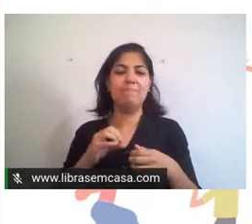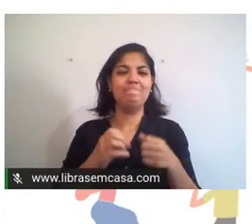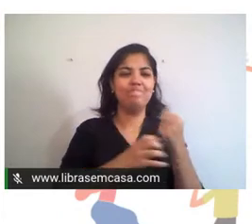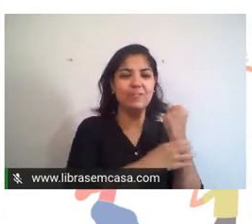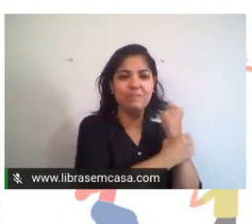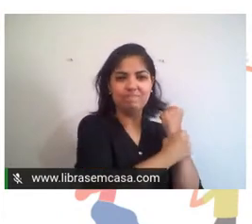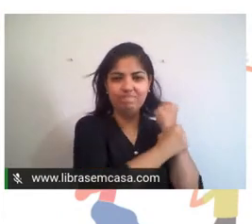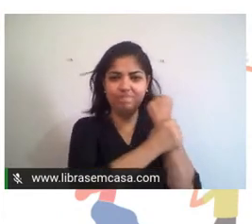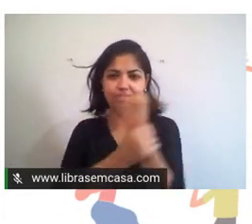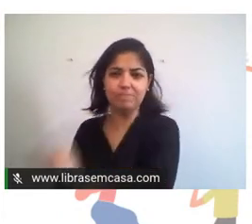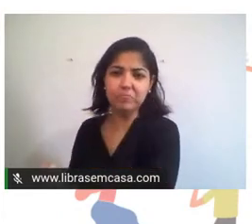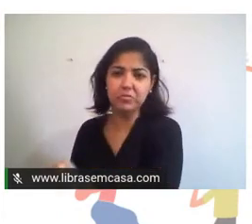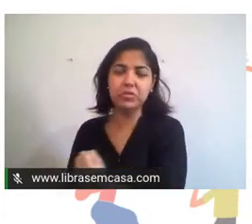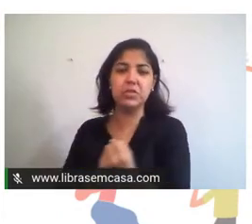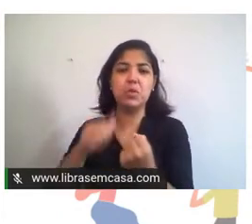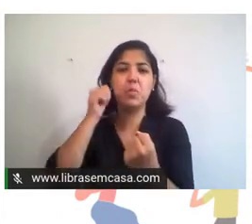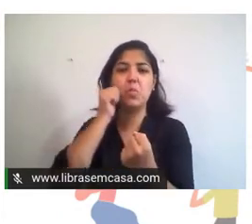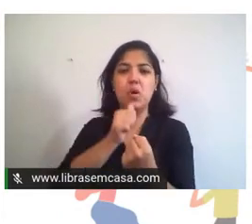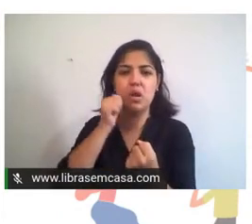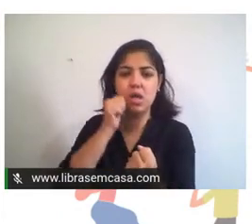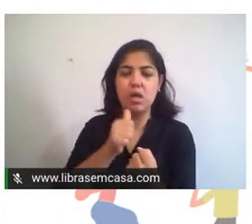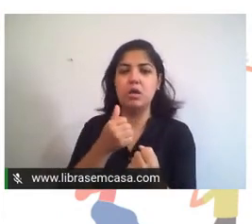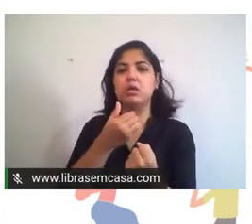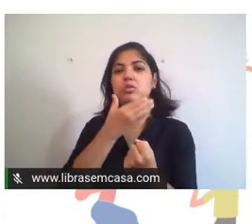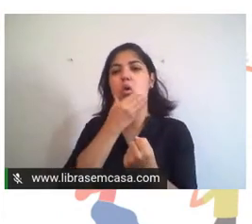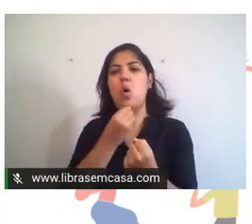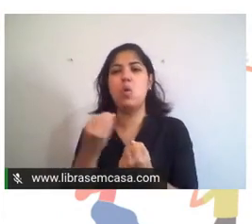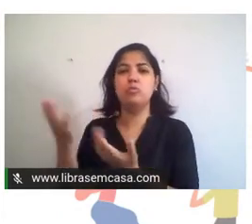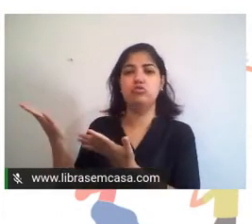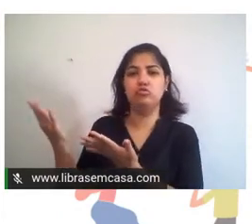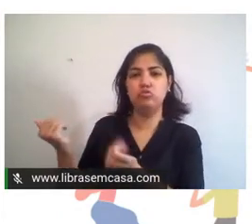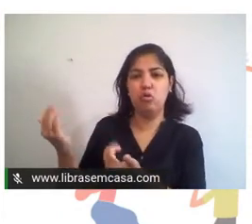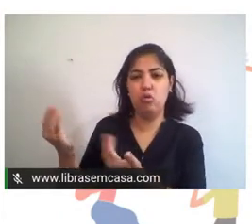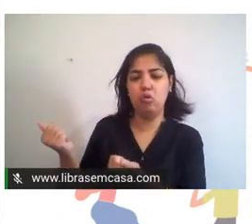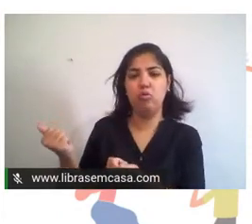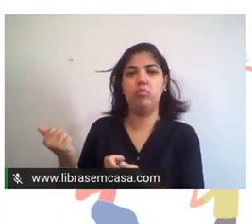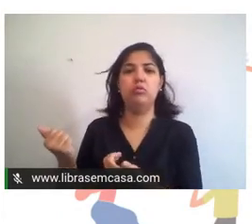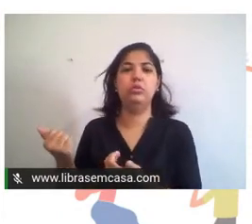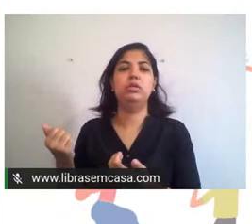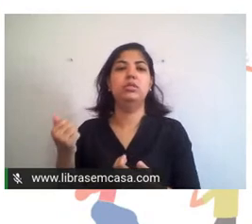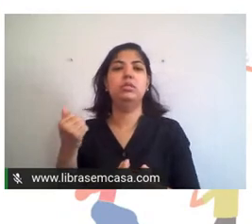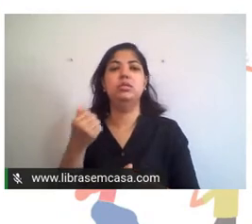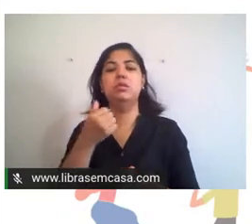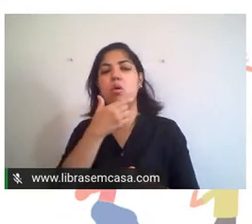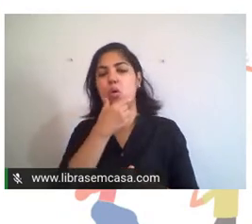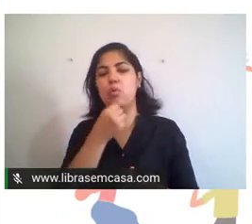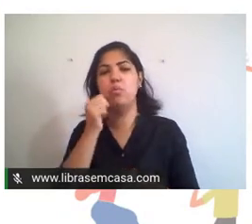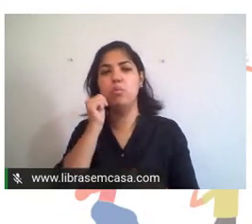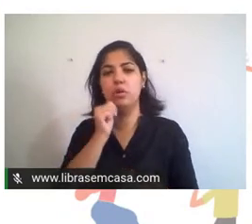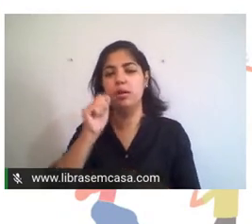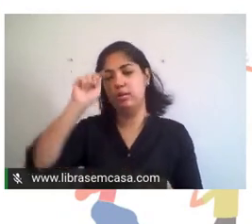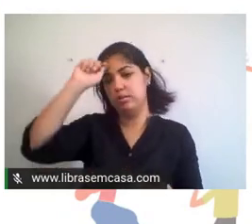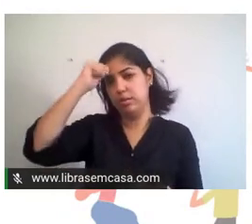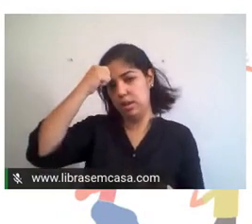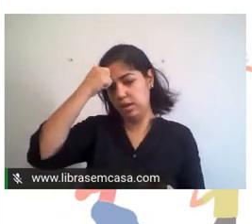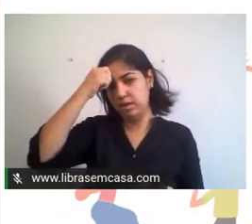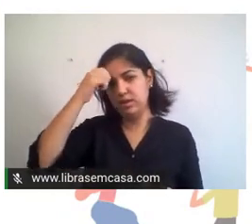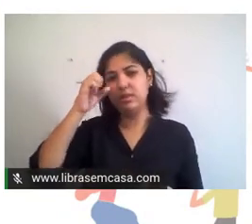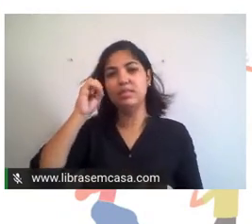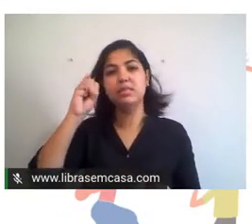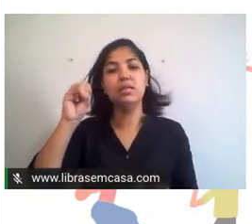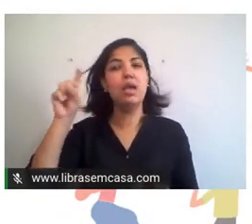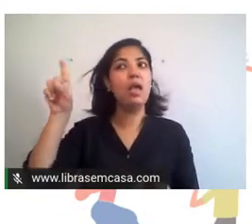crianças, jovens, negras e negros. Se eles não tivessem entregado a nós o seu trabalho, o seu